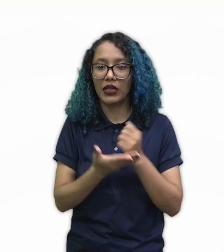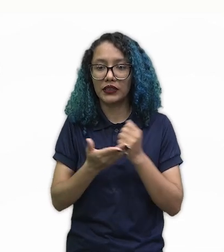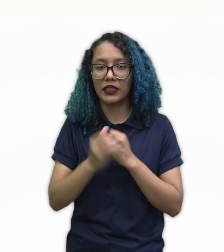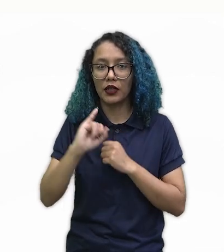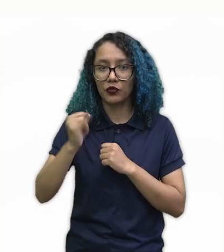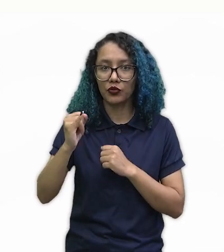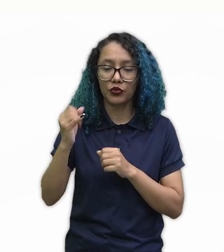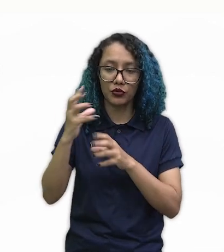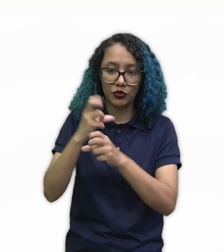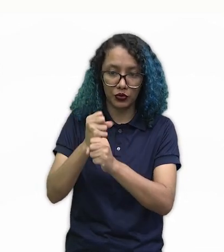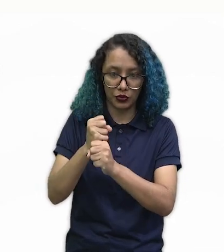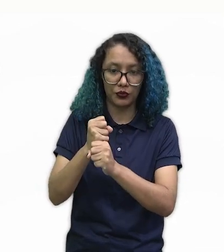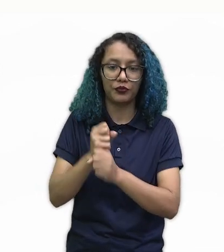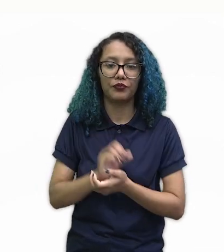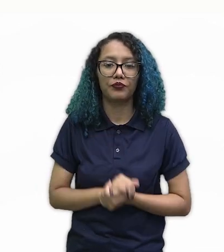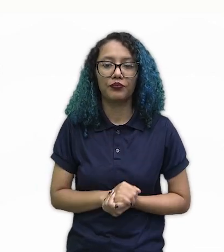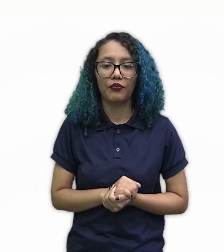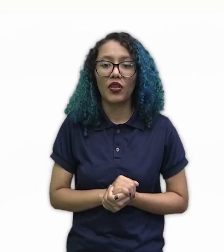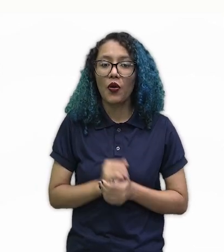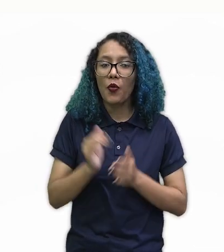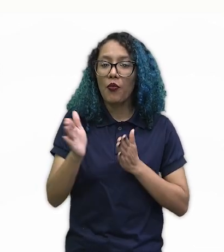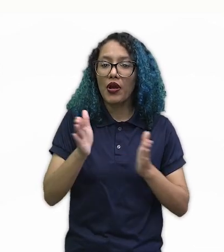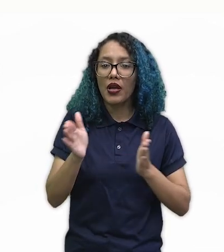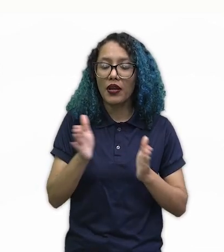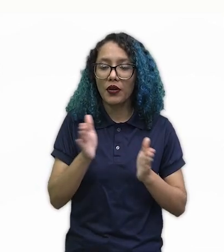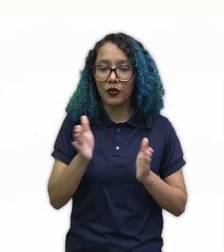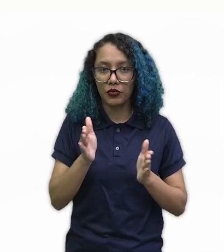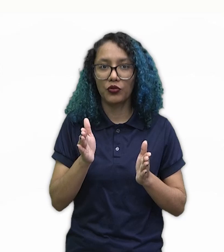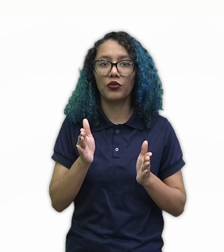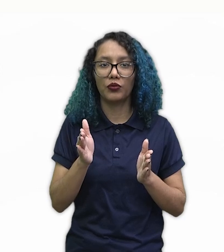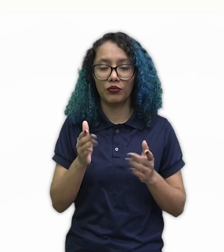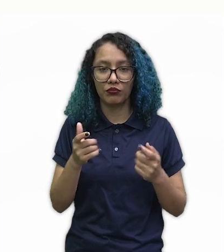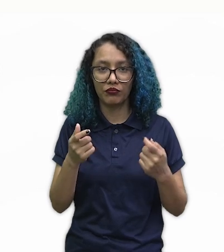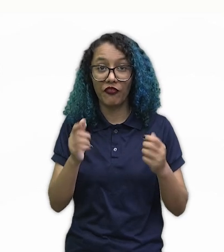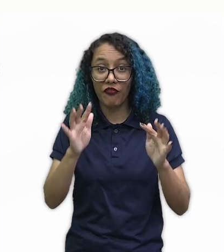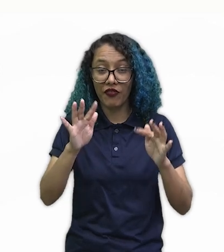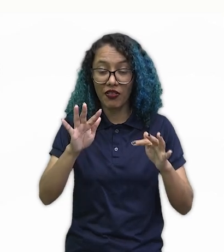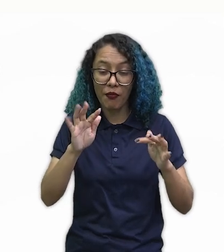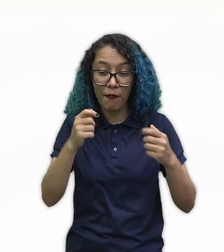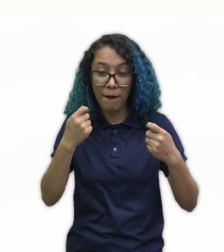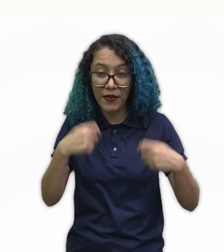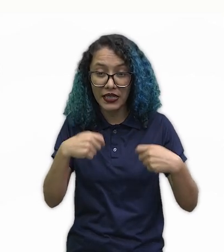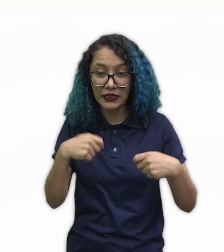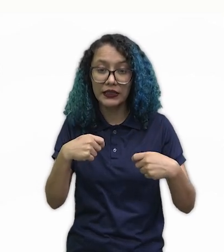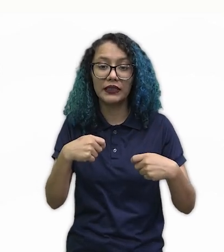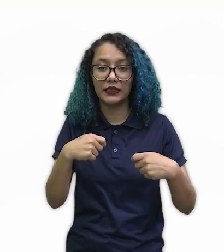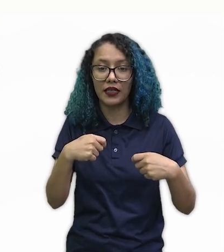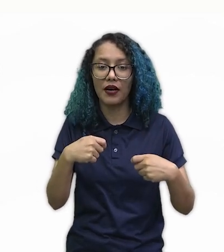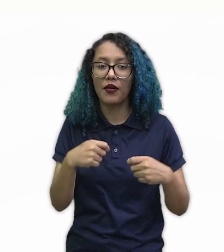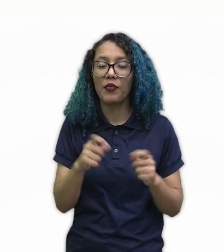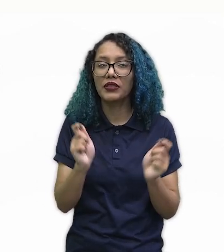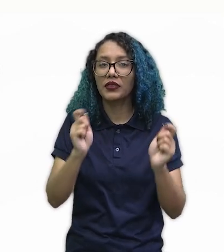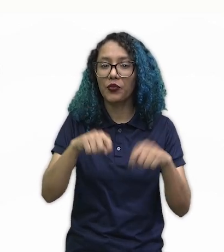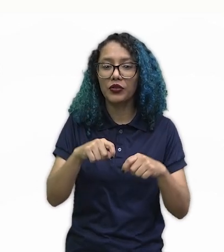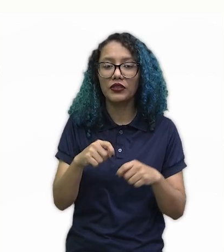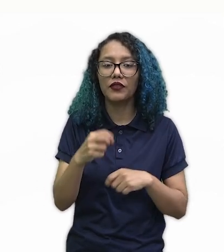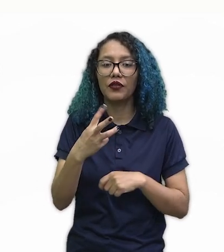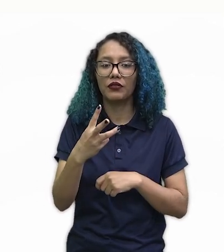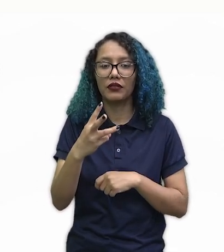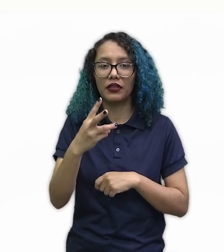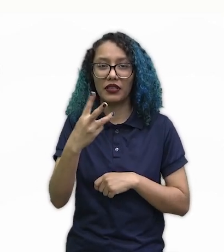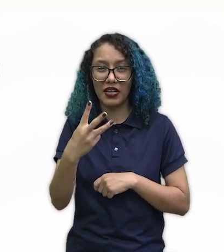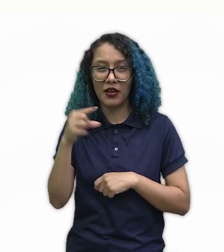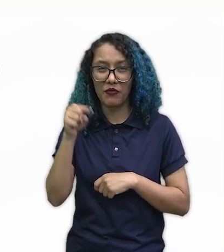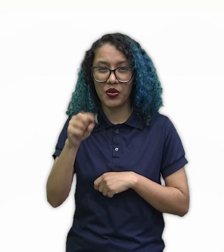juros compostos. Quanto tempo após a aplicação o montante será de